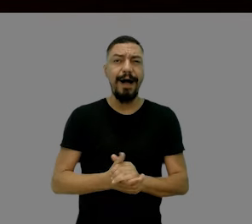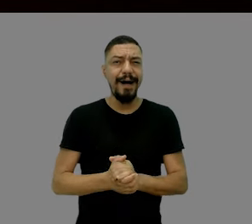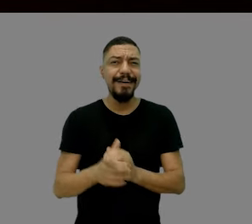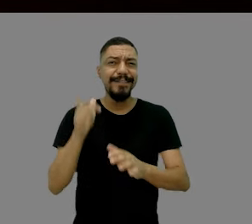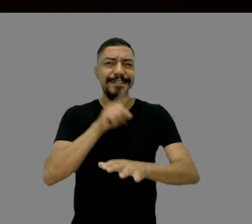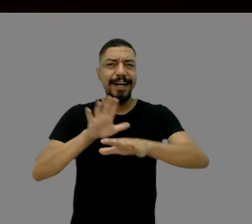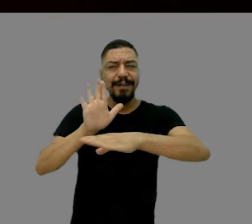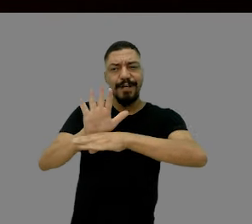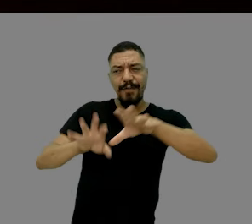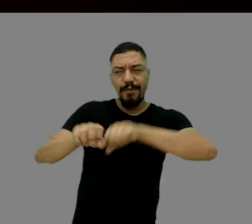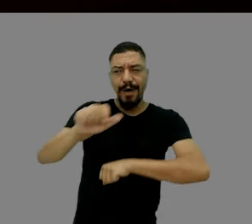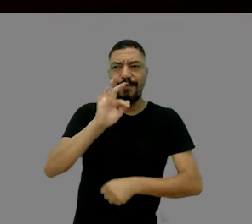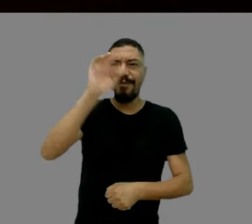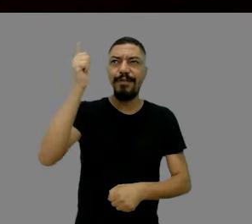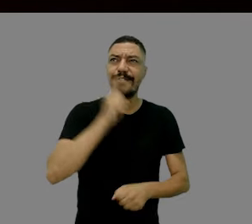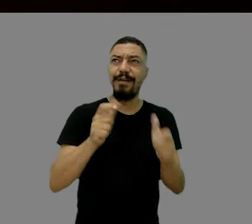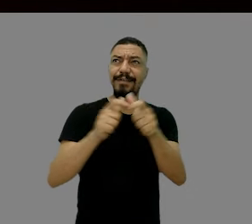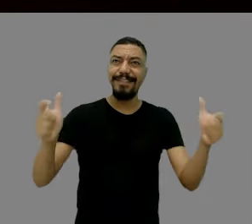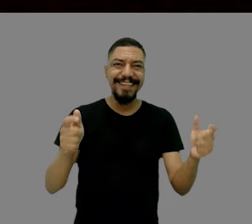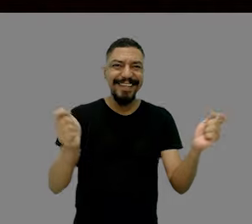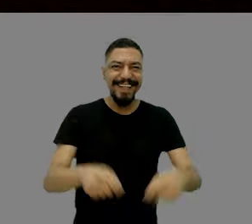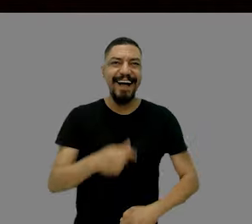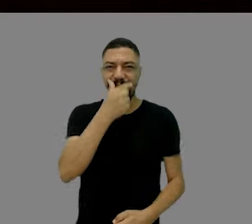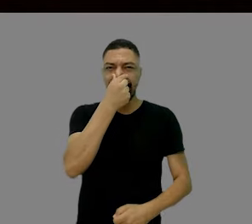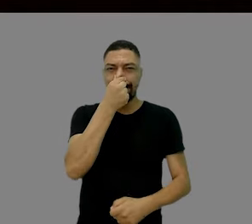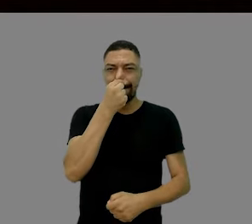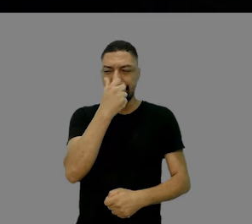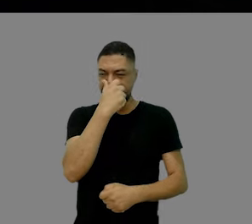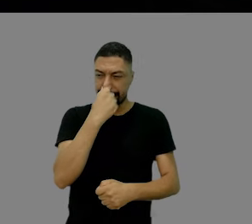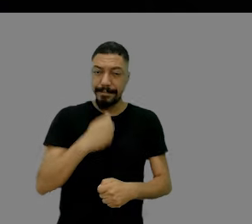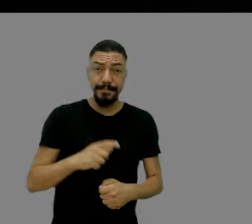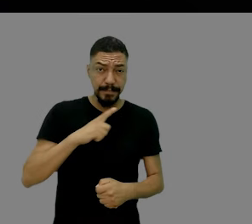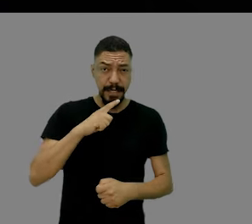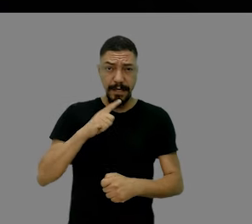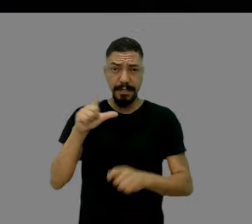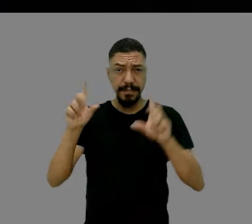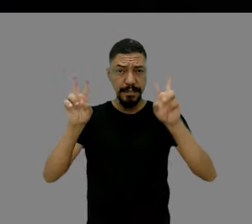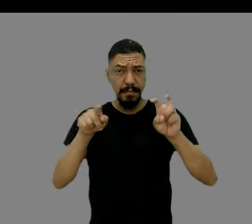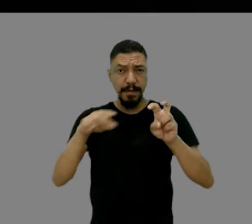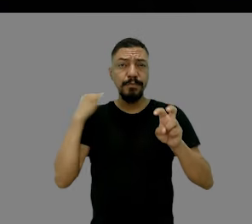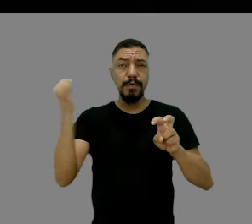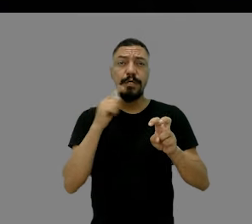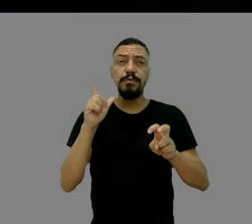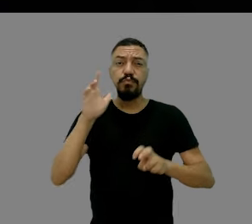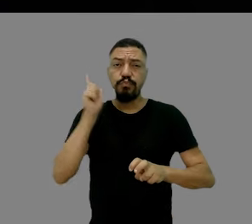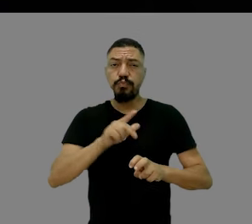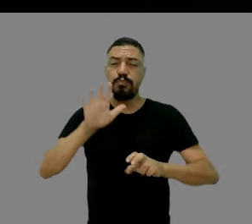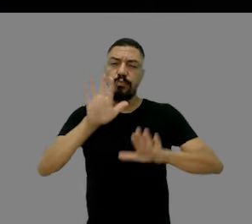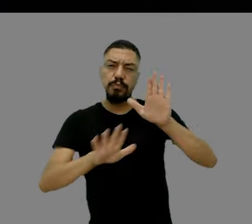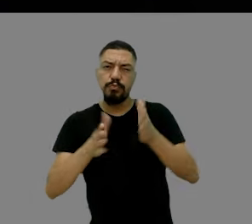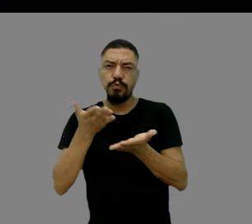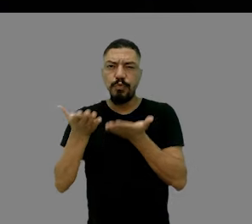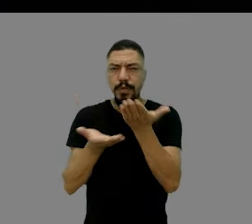esse lado da gente ter esse cuidado com o nosso projeto, com quem trabalha com a gente ao nosso lado, para